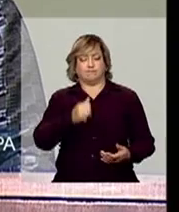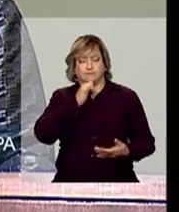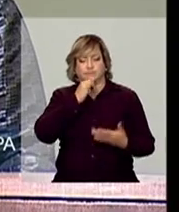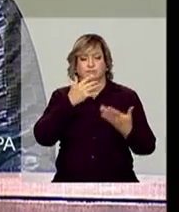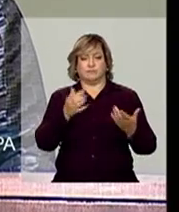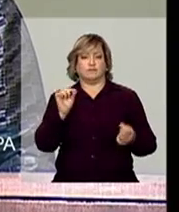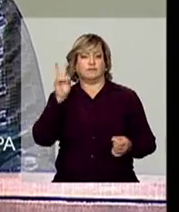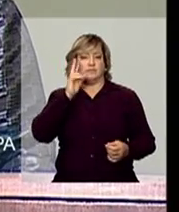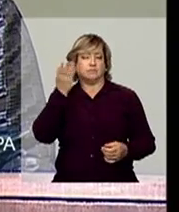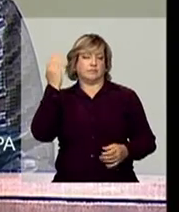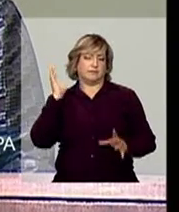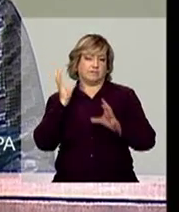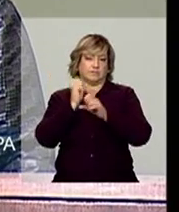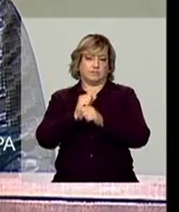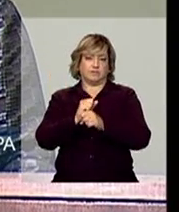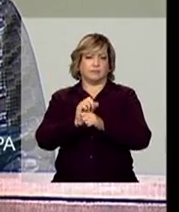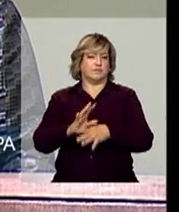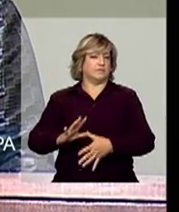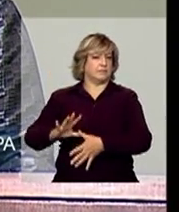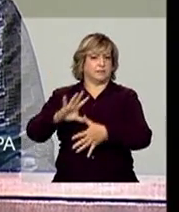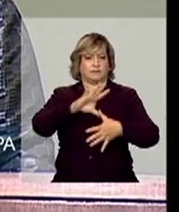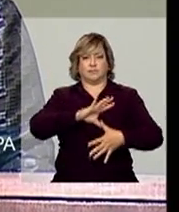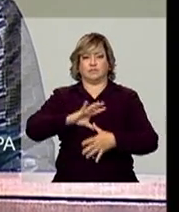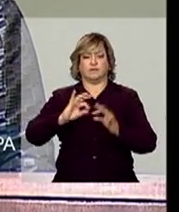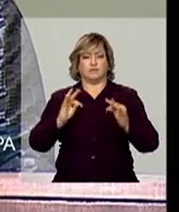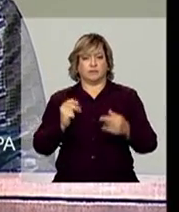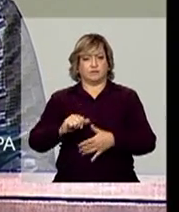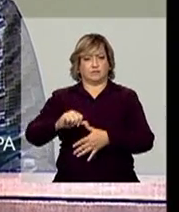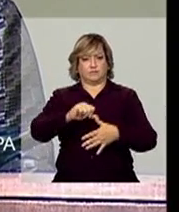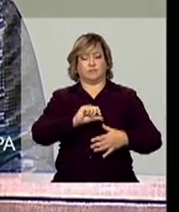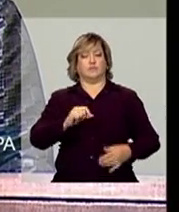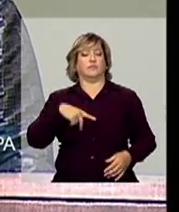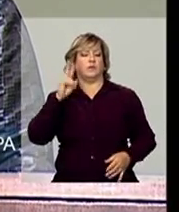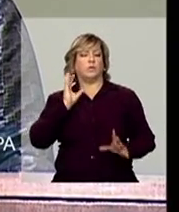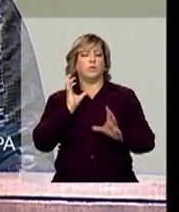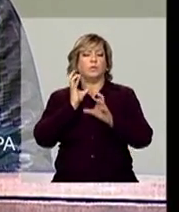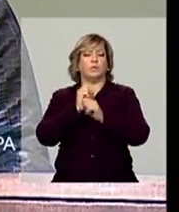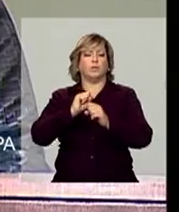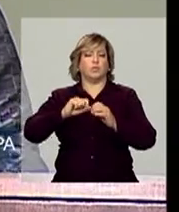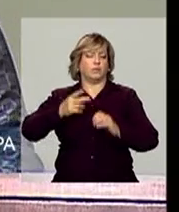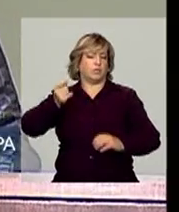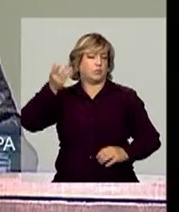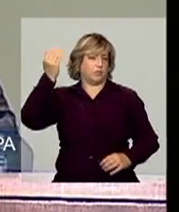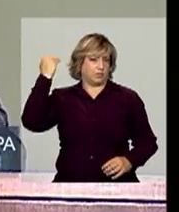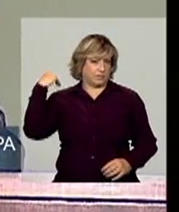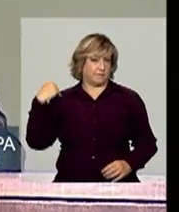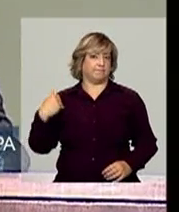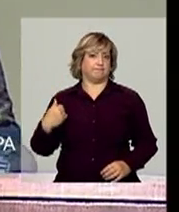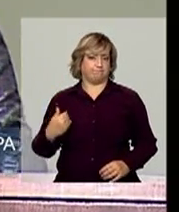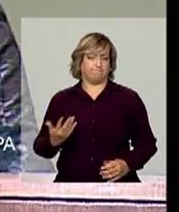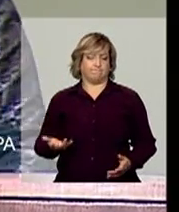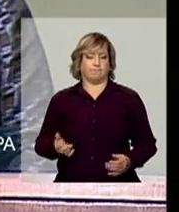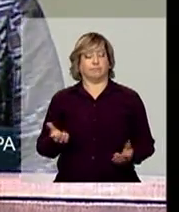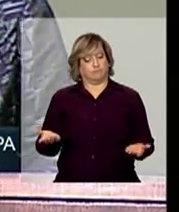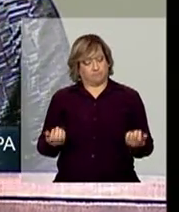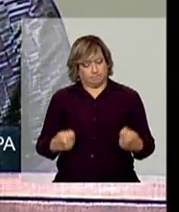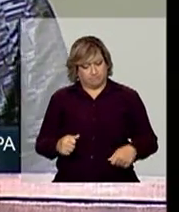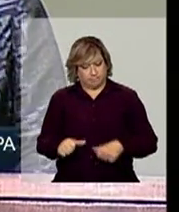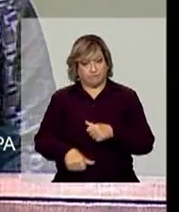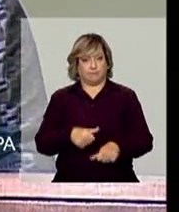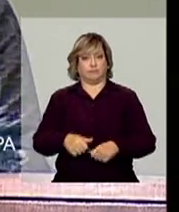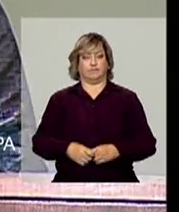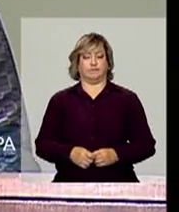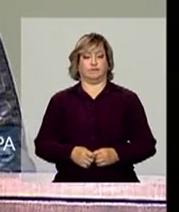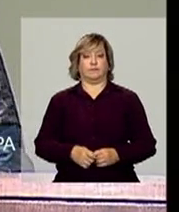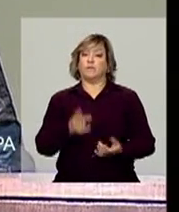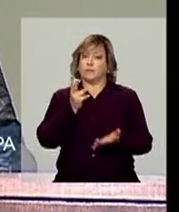infelizmente, a história da América Latina durante longas décadas. Ao mesmo tempo, ao olhar a